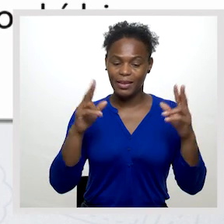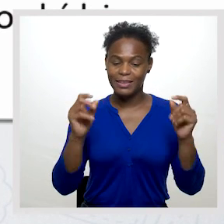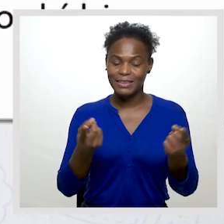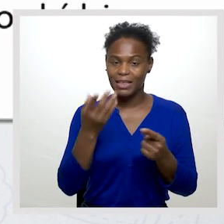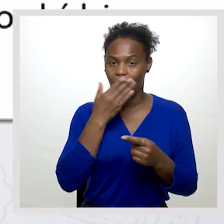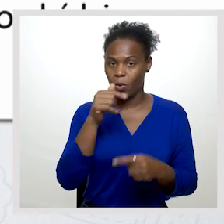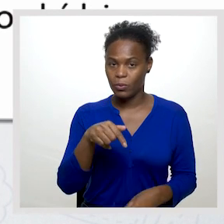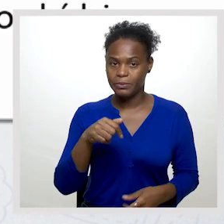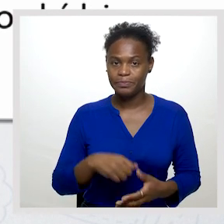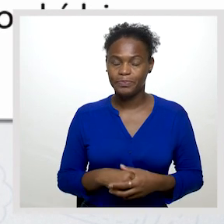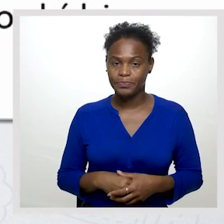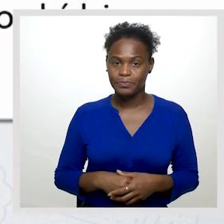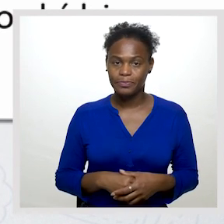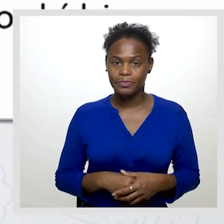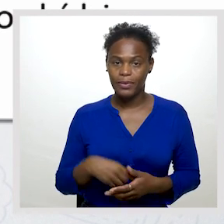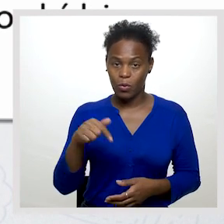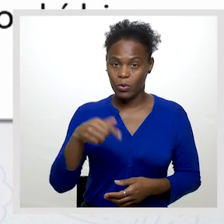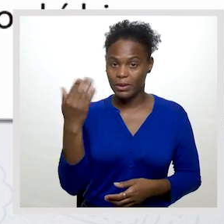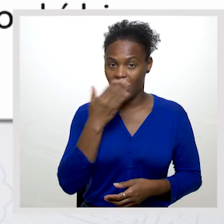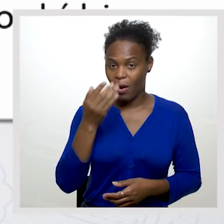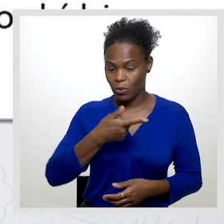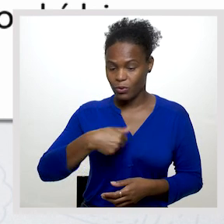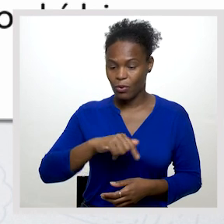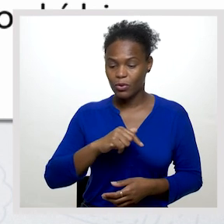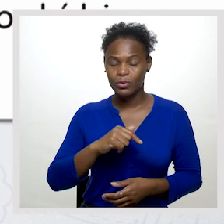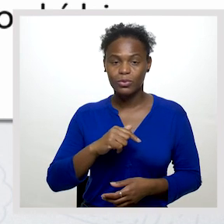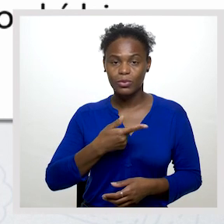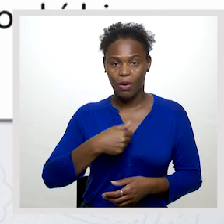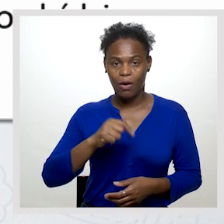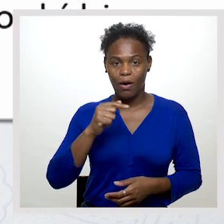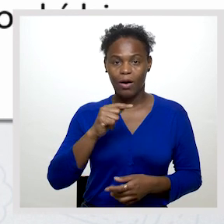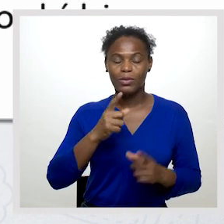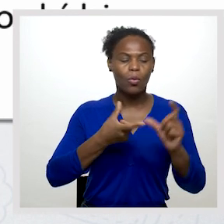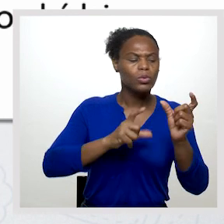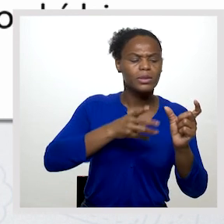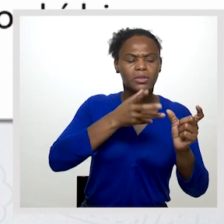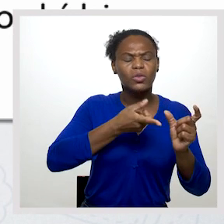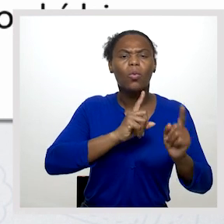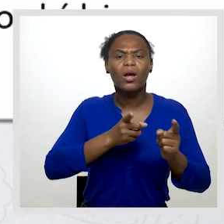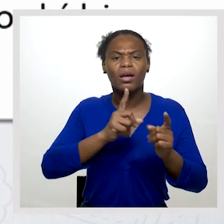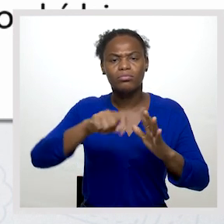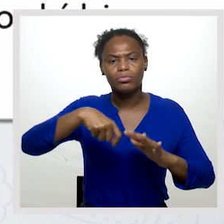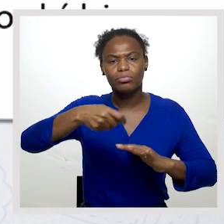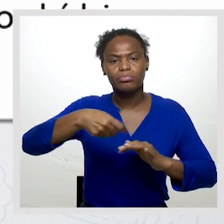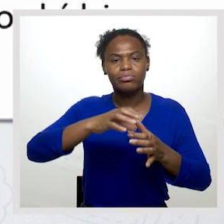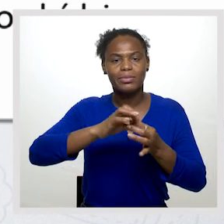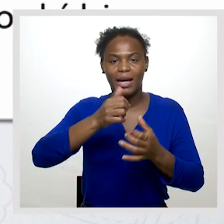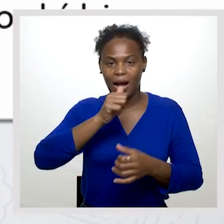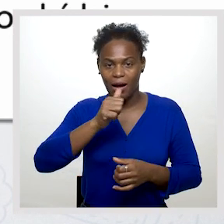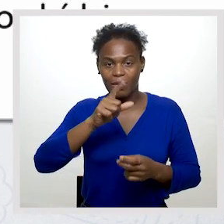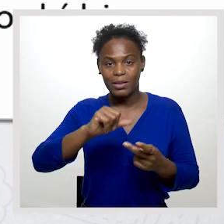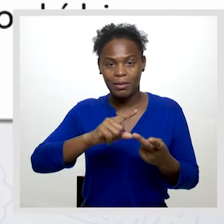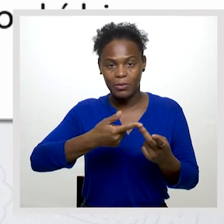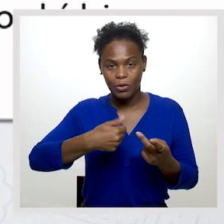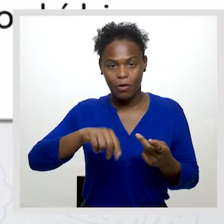Síntese da nossa aula. Na nossa aula de hoje, nós damos o conceito dos recursos hídricos